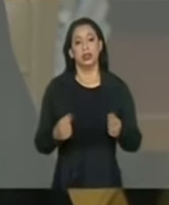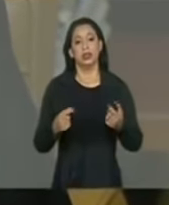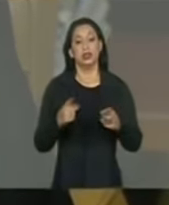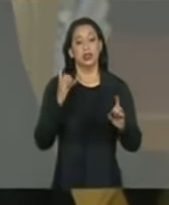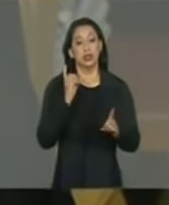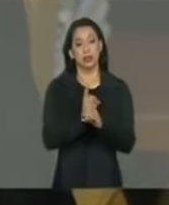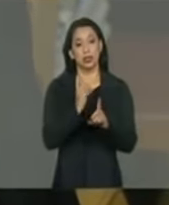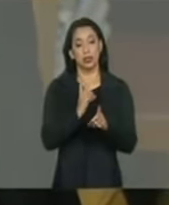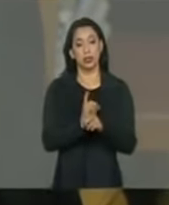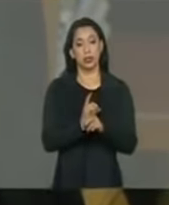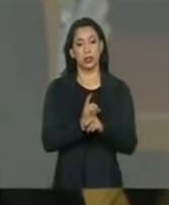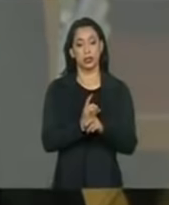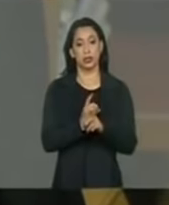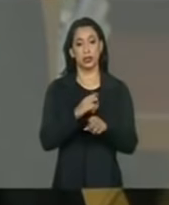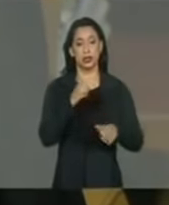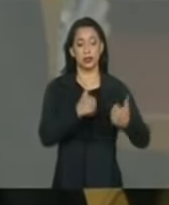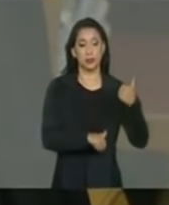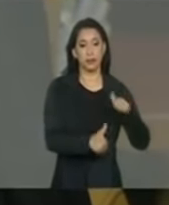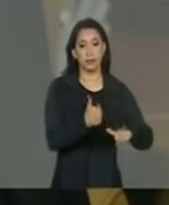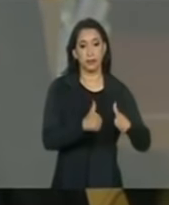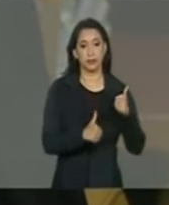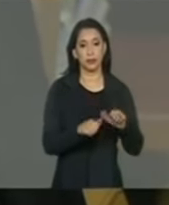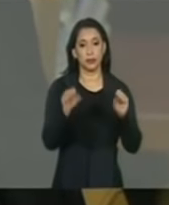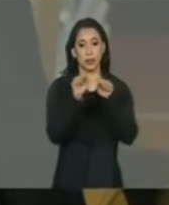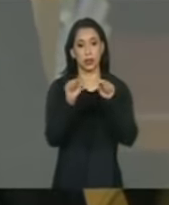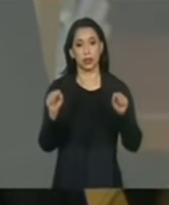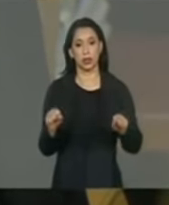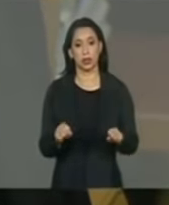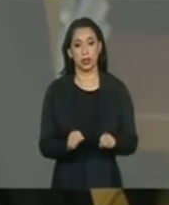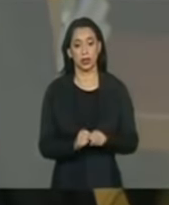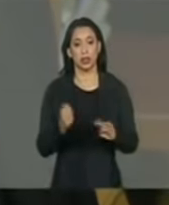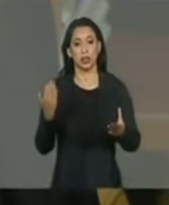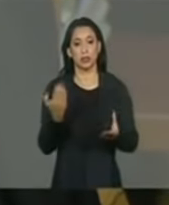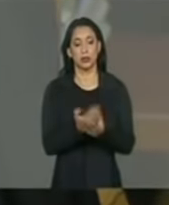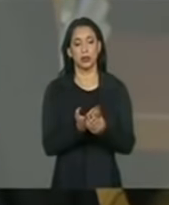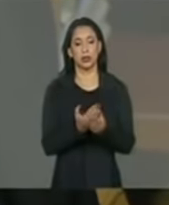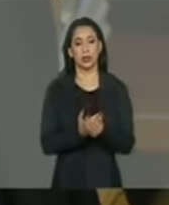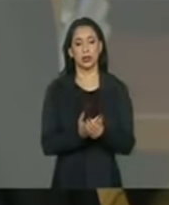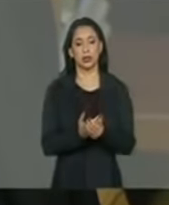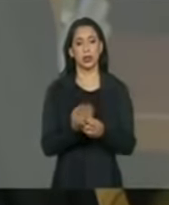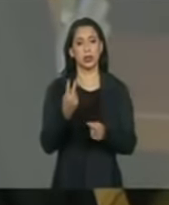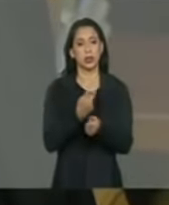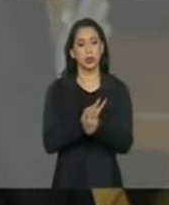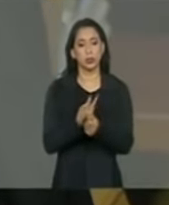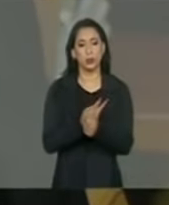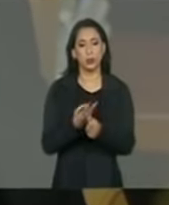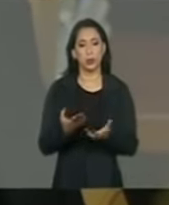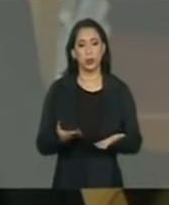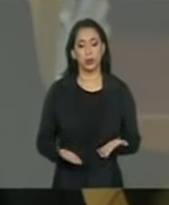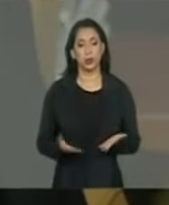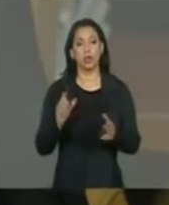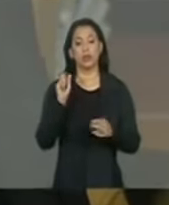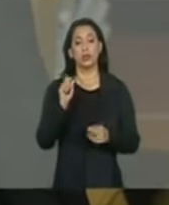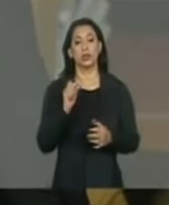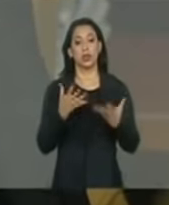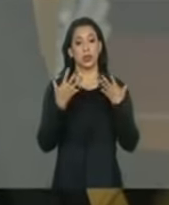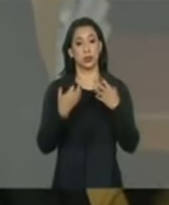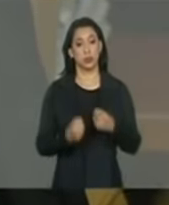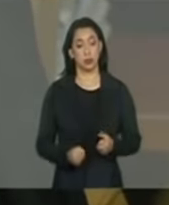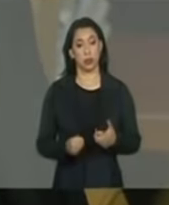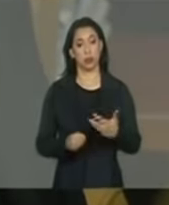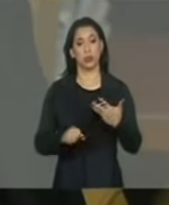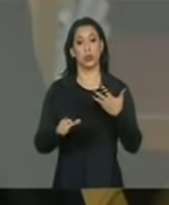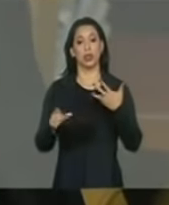reformulação do sistema processual e na busca de meios que adotados pelo poder legislativo